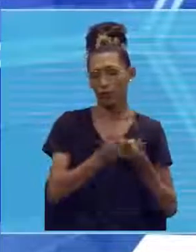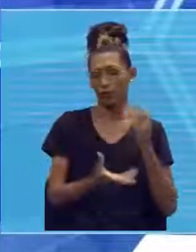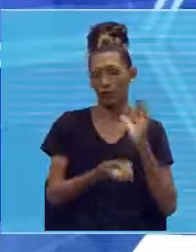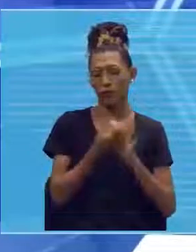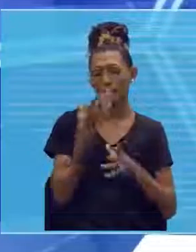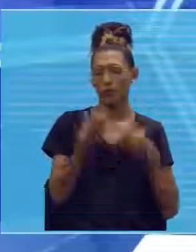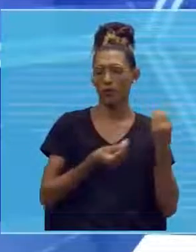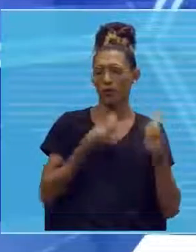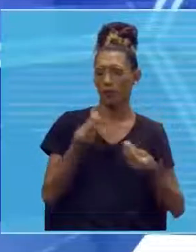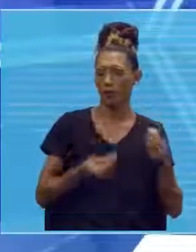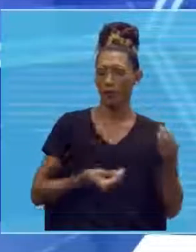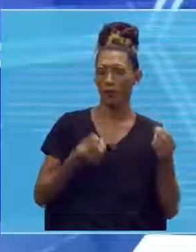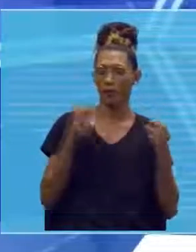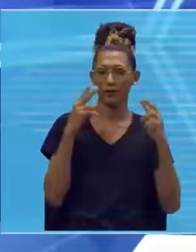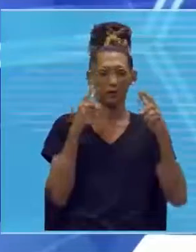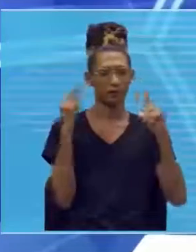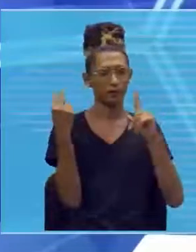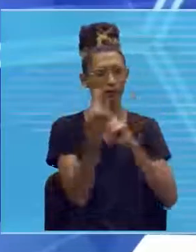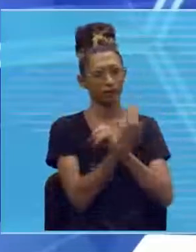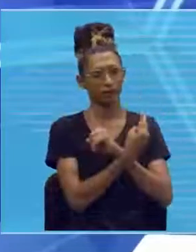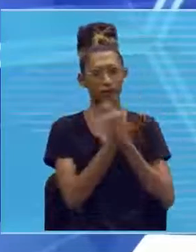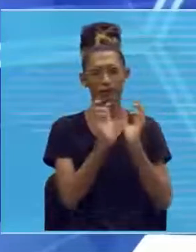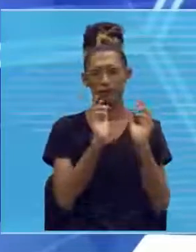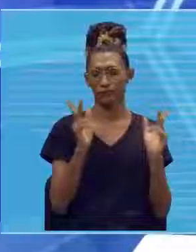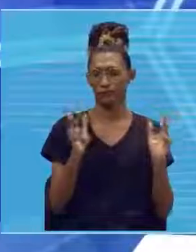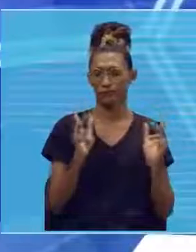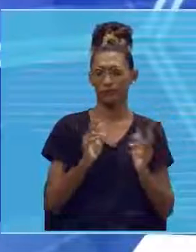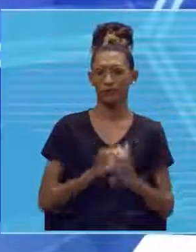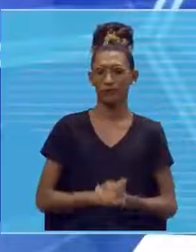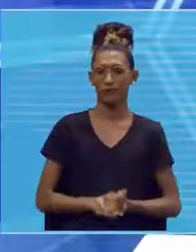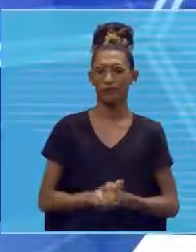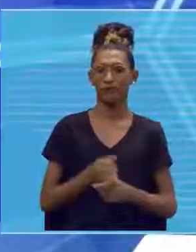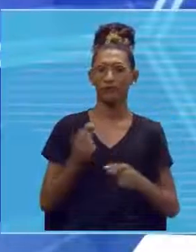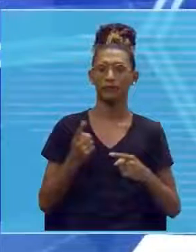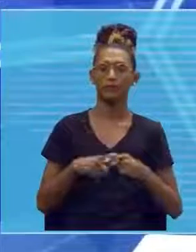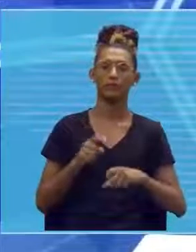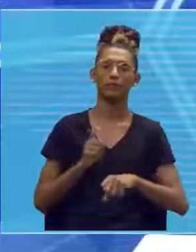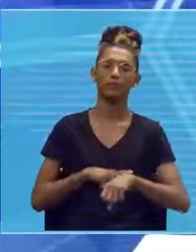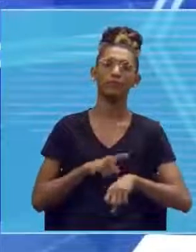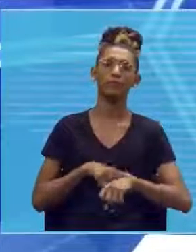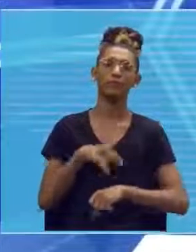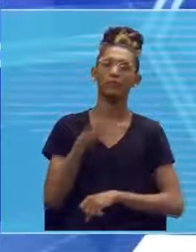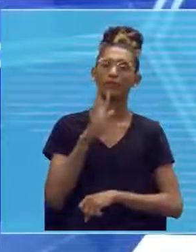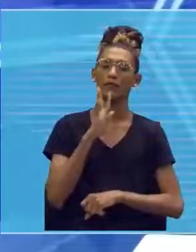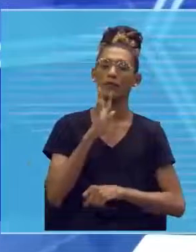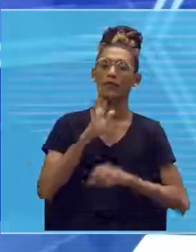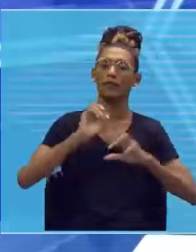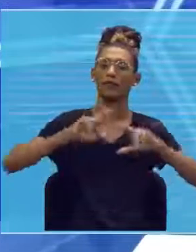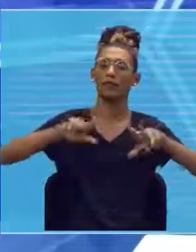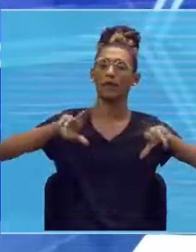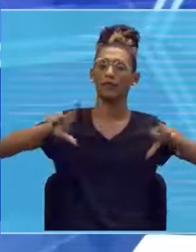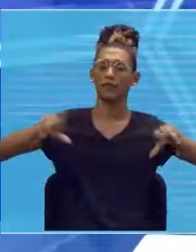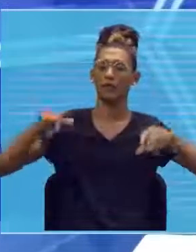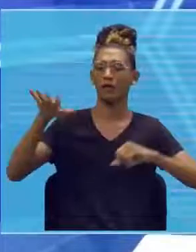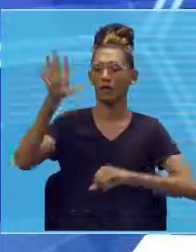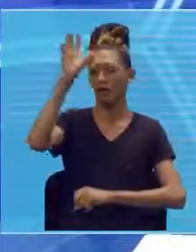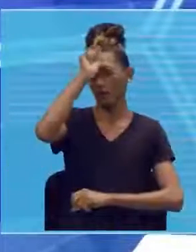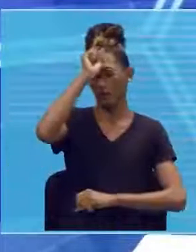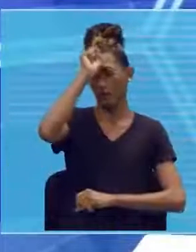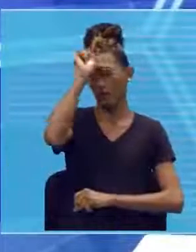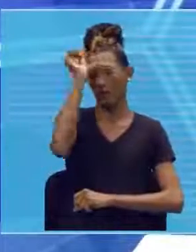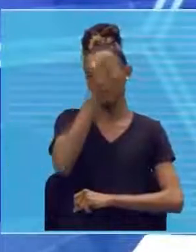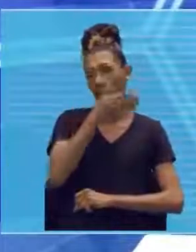de uma forma diferente do que a gente já conhece porque quando a gente conhece a diversidade a gente aprende de uma forma